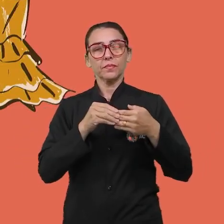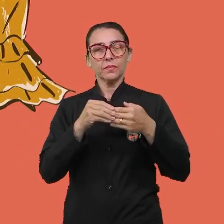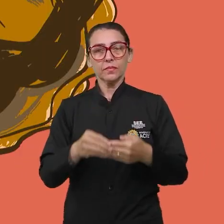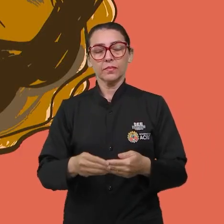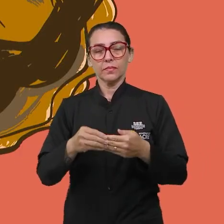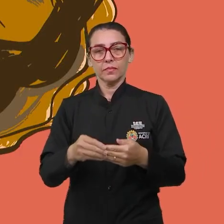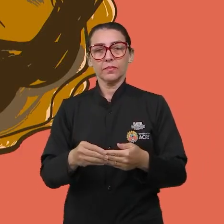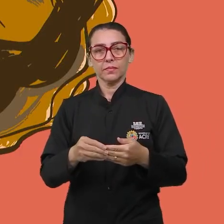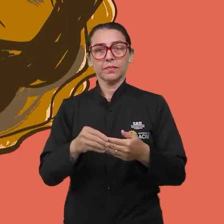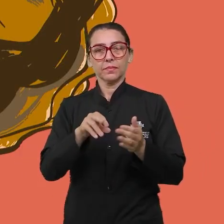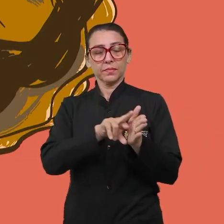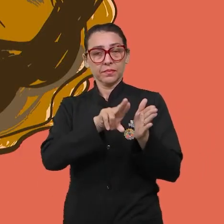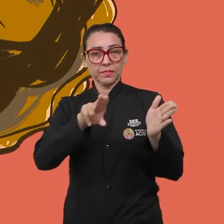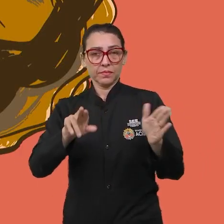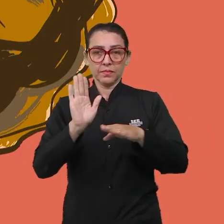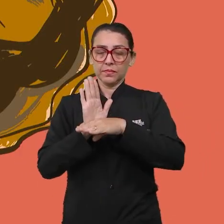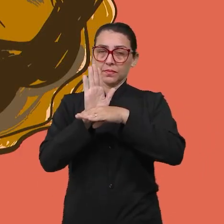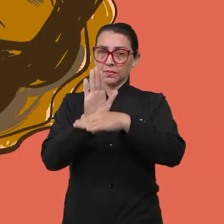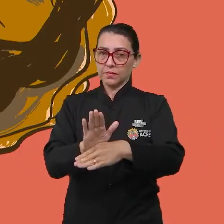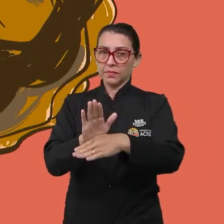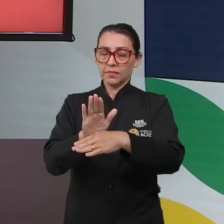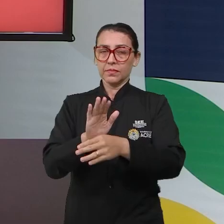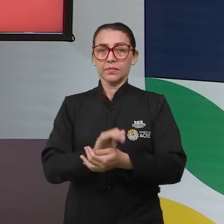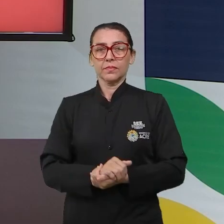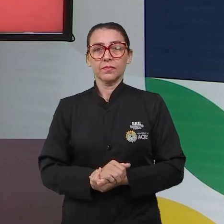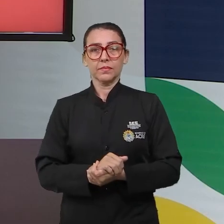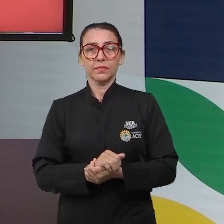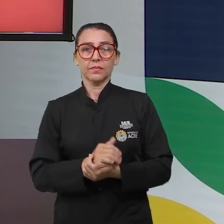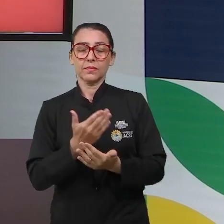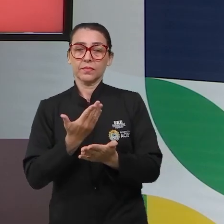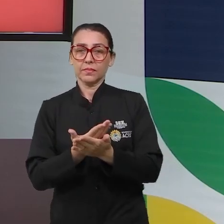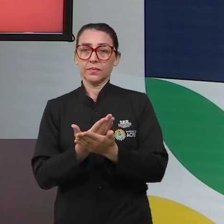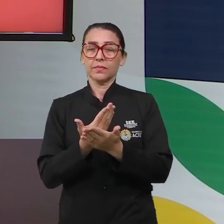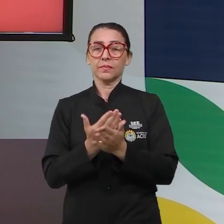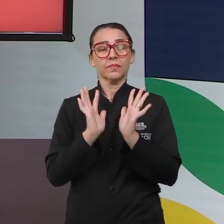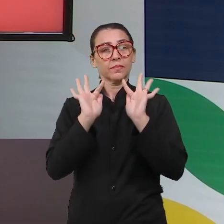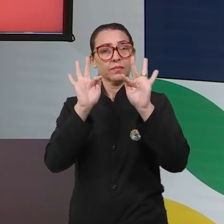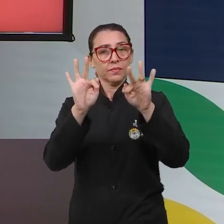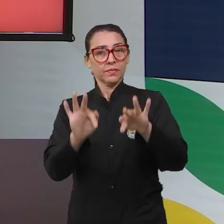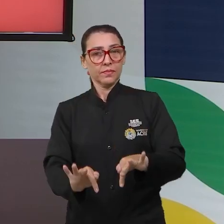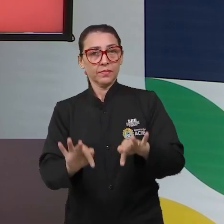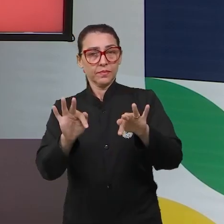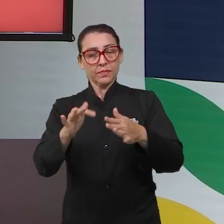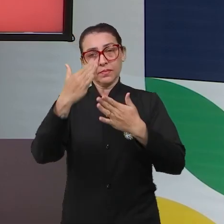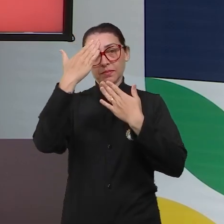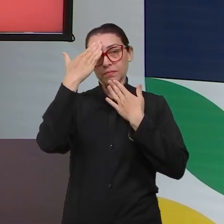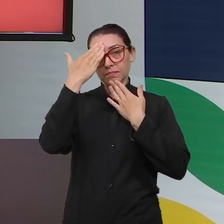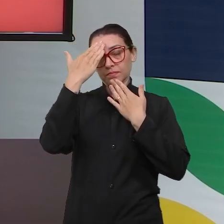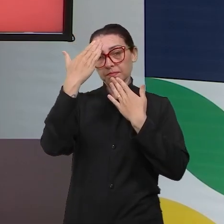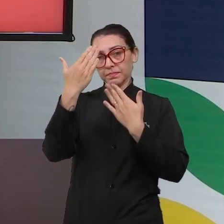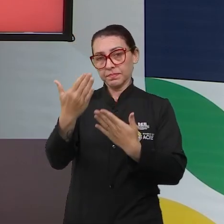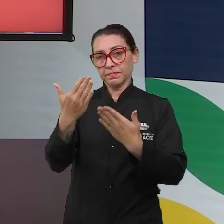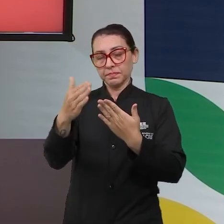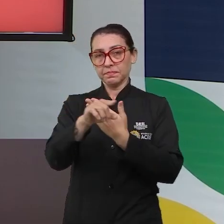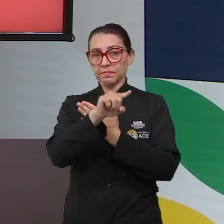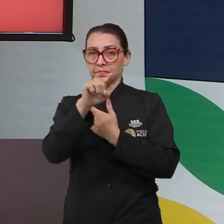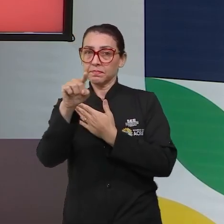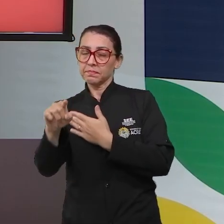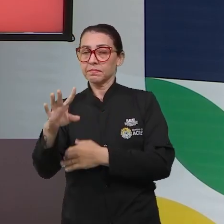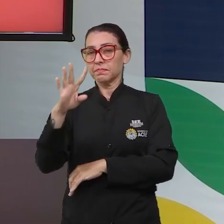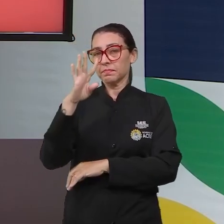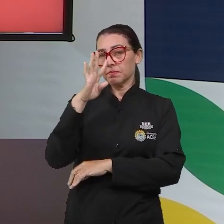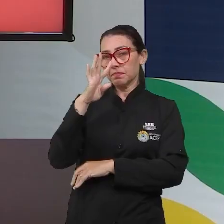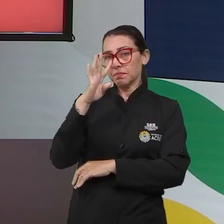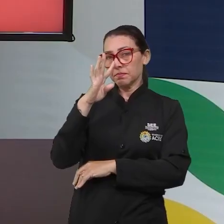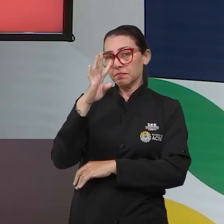aí várias contribuições. E a nossa aula de hoje está finalizando. Eu agradeço imensamente você que nos